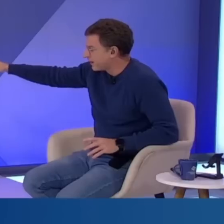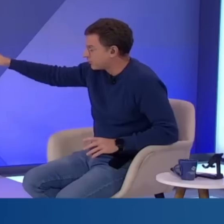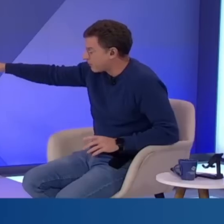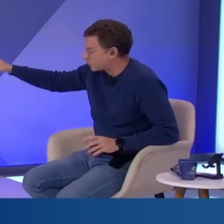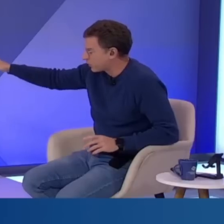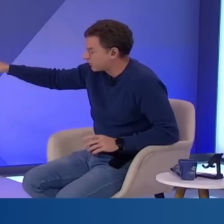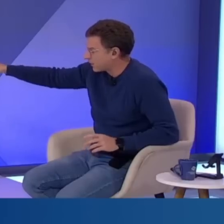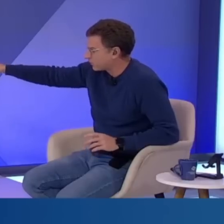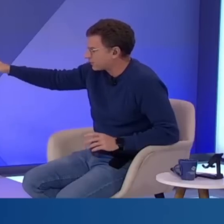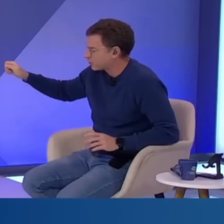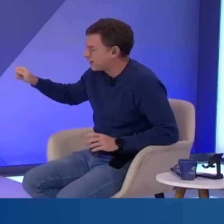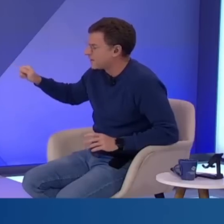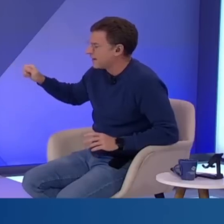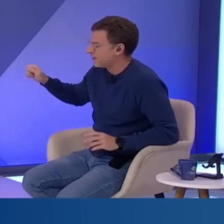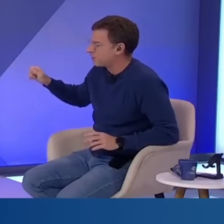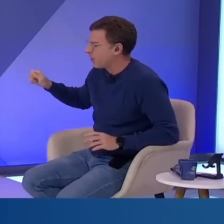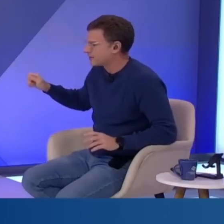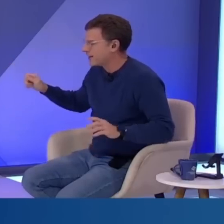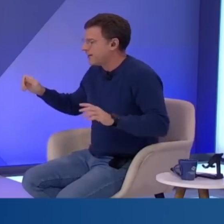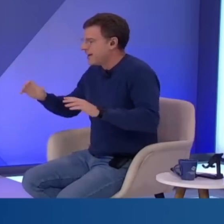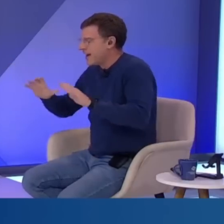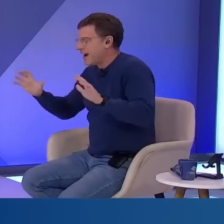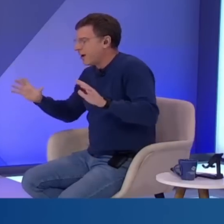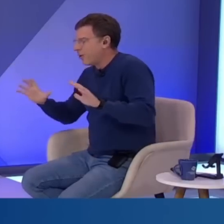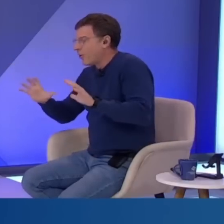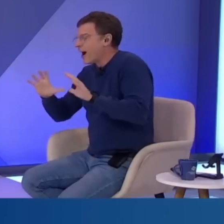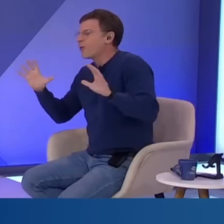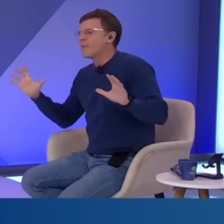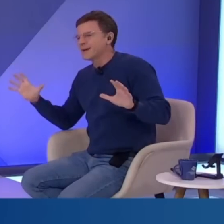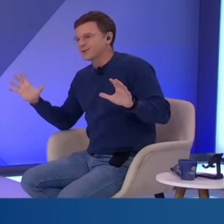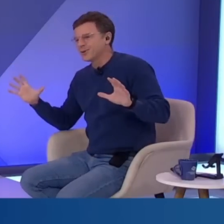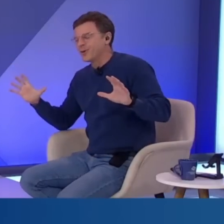gente está falando, já puxando um trecho dessa tua resposta,